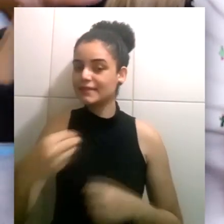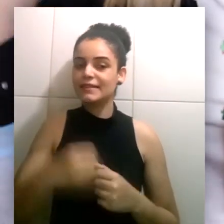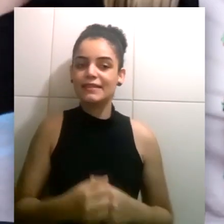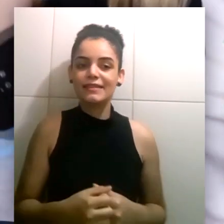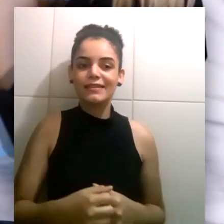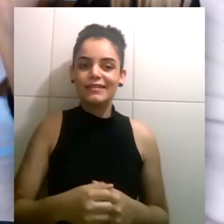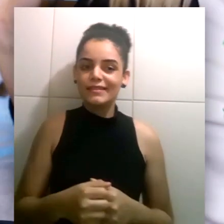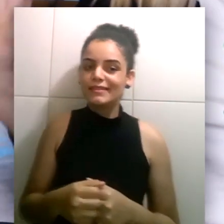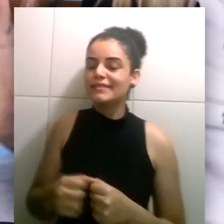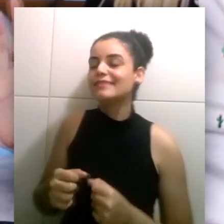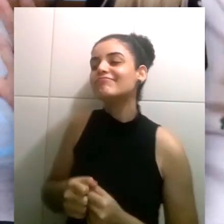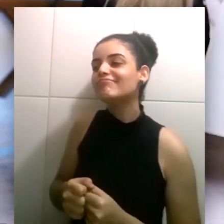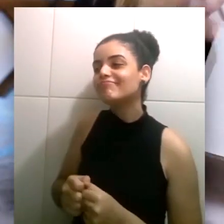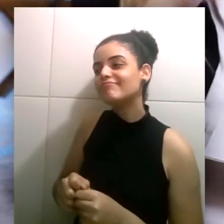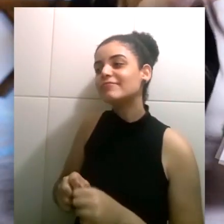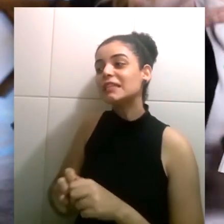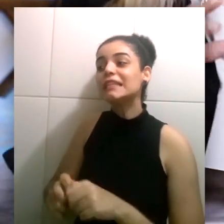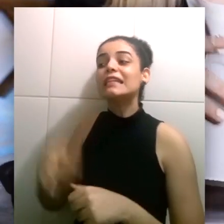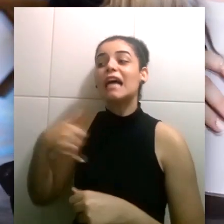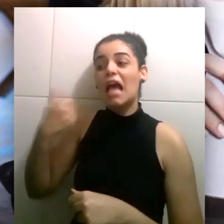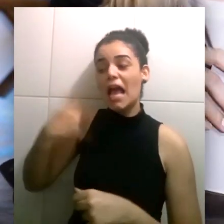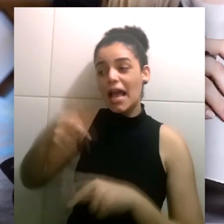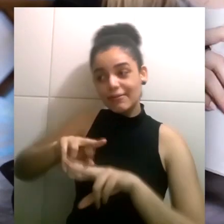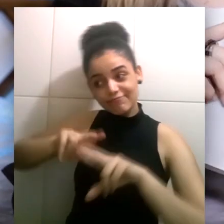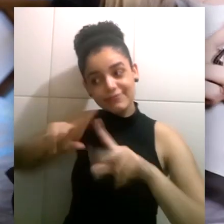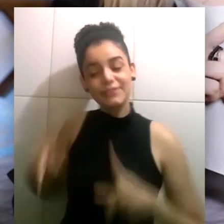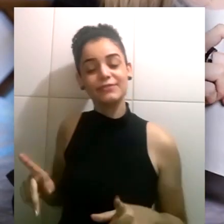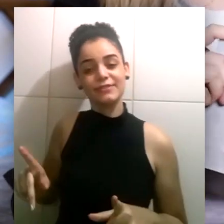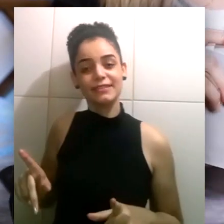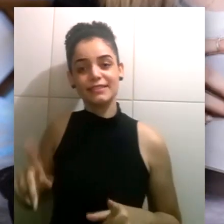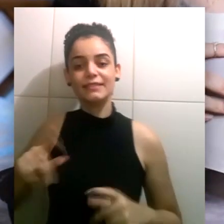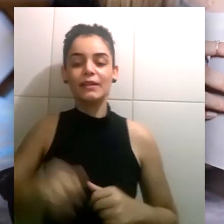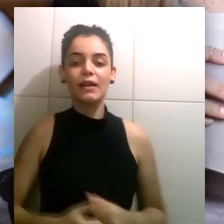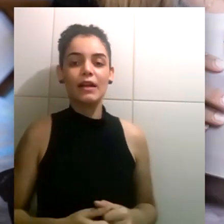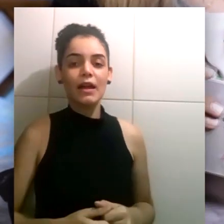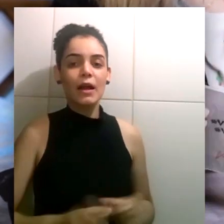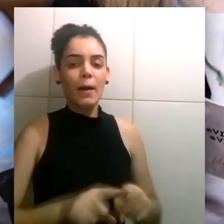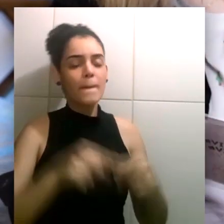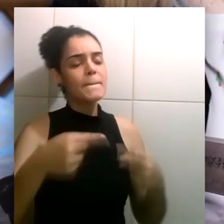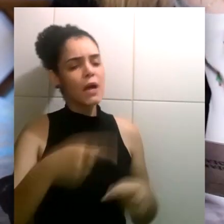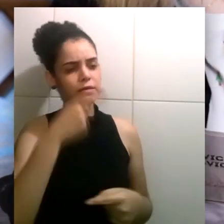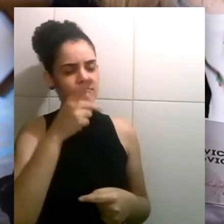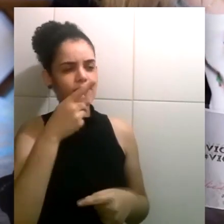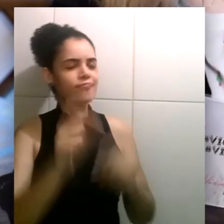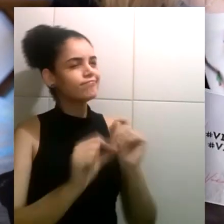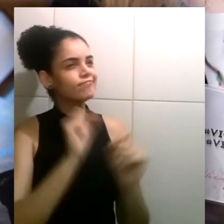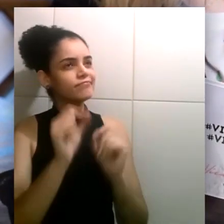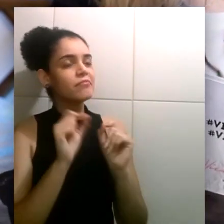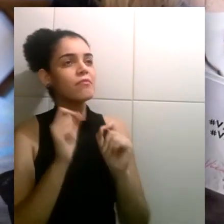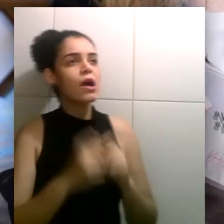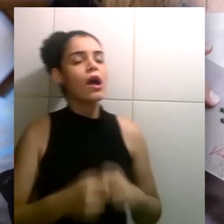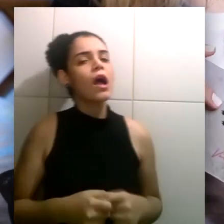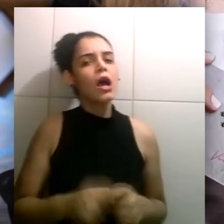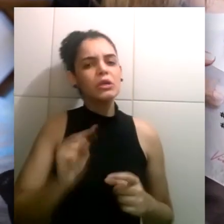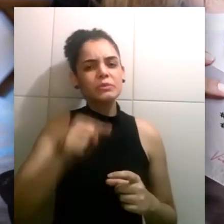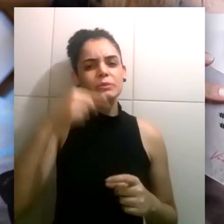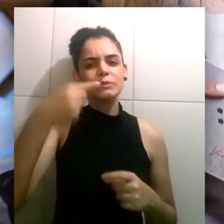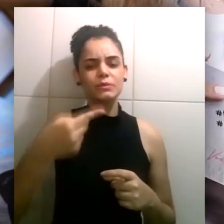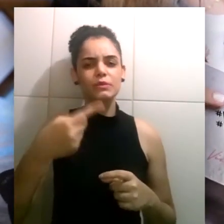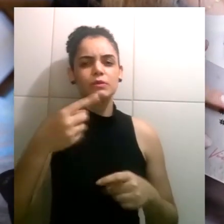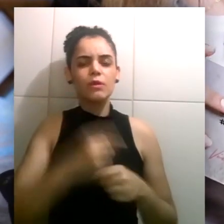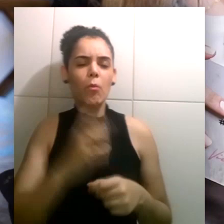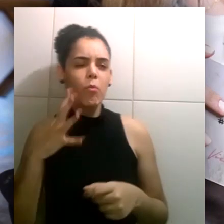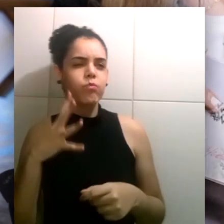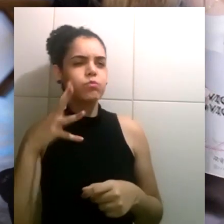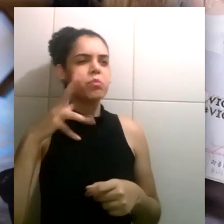meu é novinho, o meu é mais velho, dá trabalho. São idades diferentes. É, são idades diferentes. Mas eu posso dizer, assim, que logo depois,